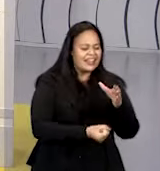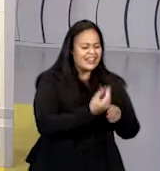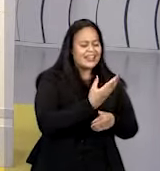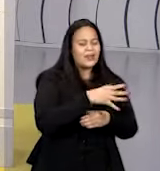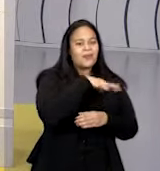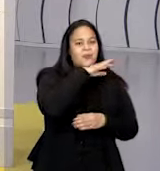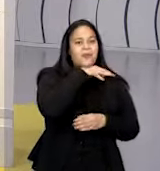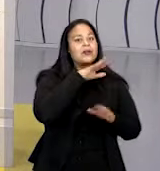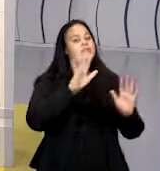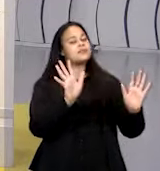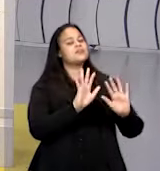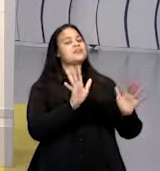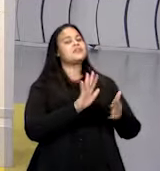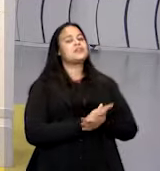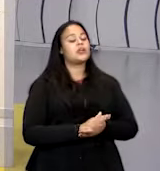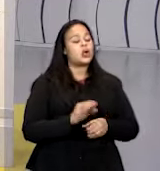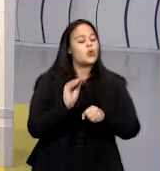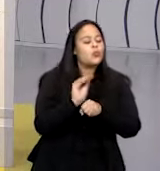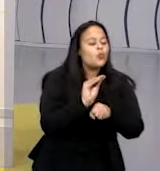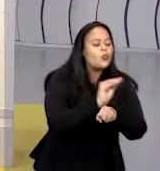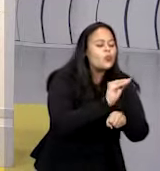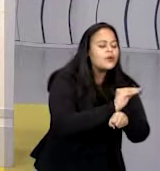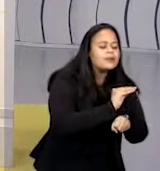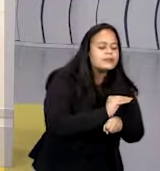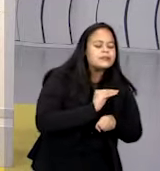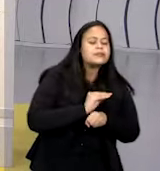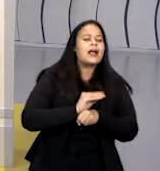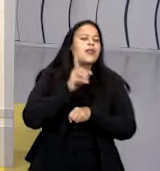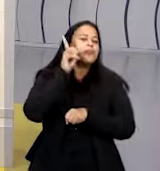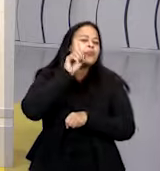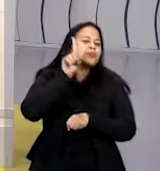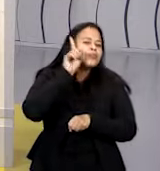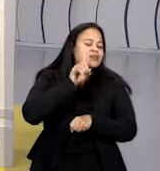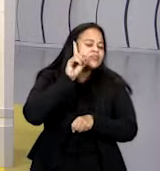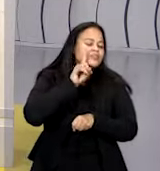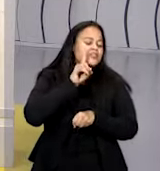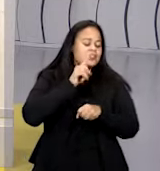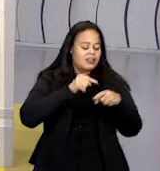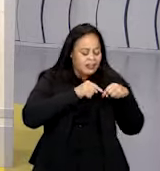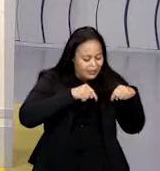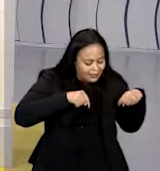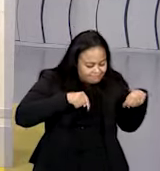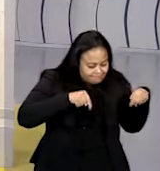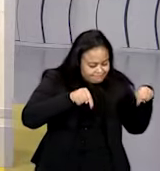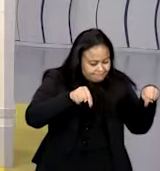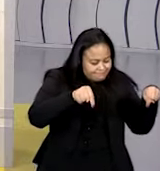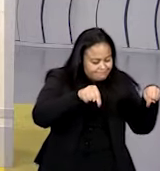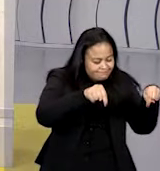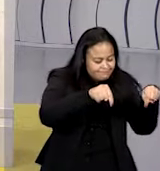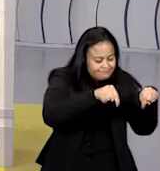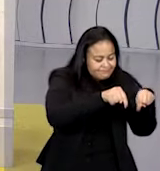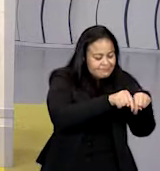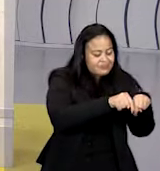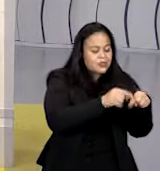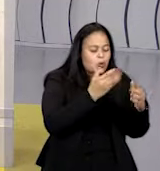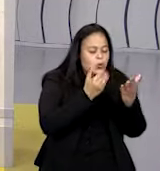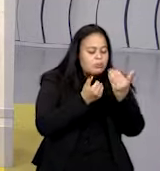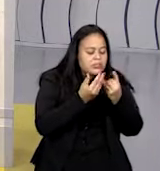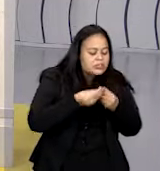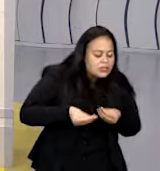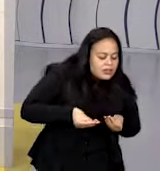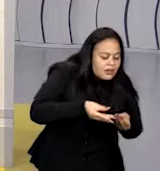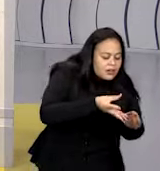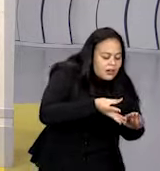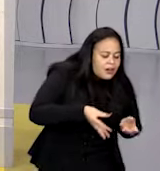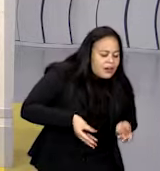ele está domesticado. O curral que ele vive, né, o espaço que ele habita, vai ter